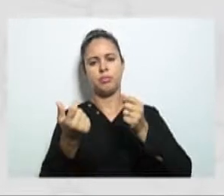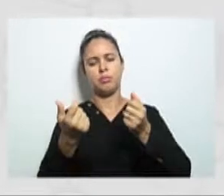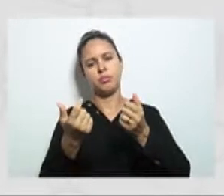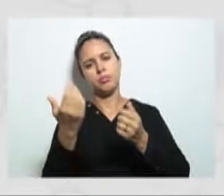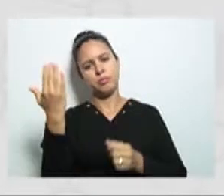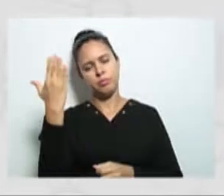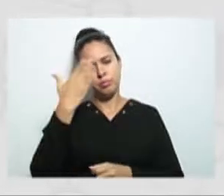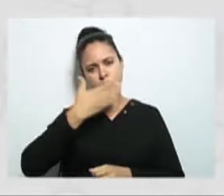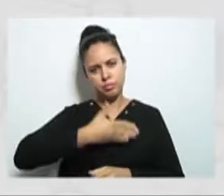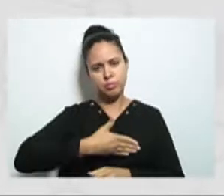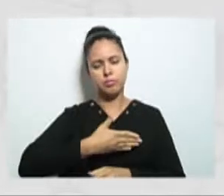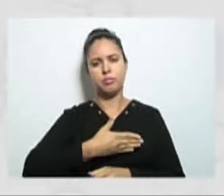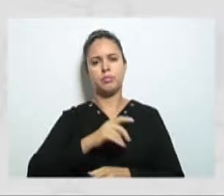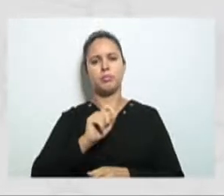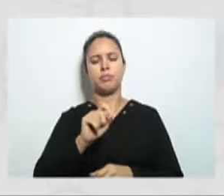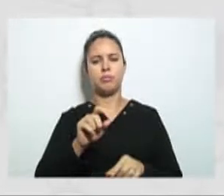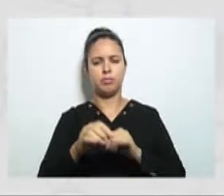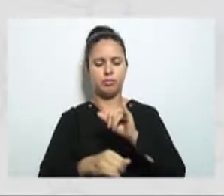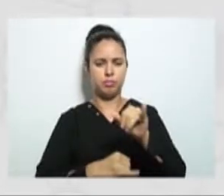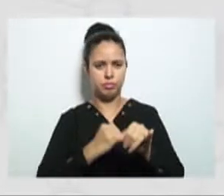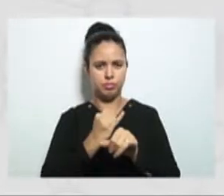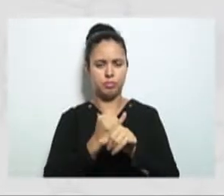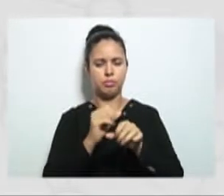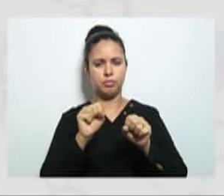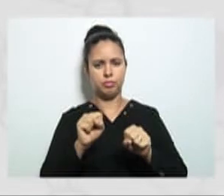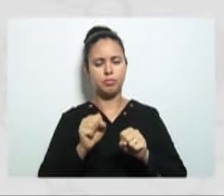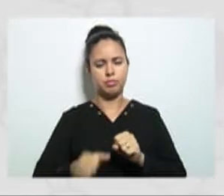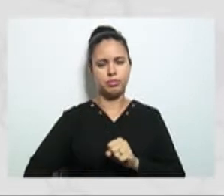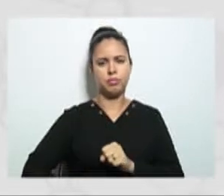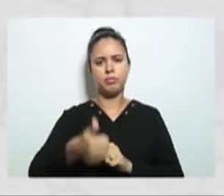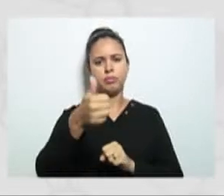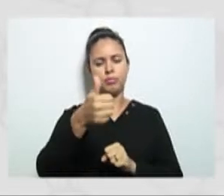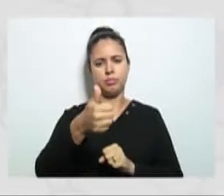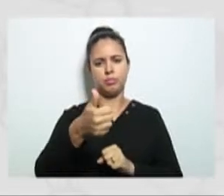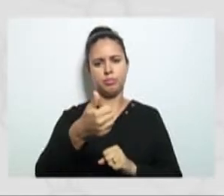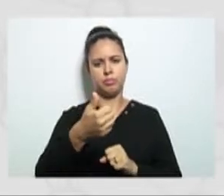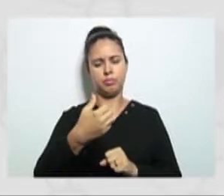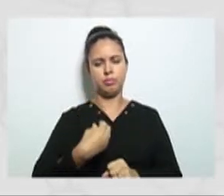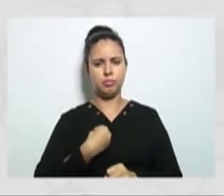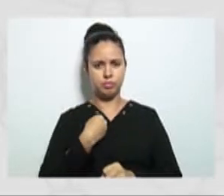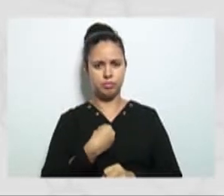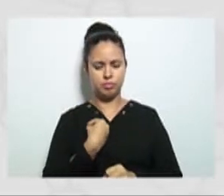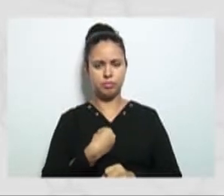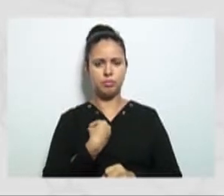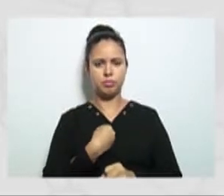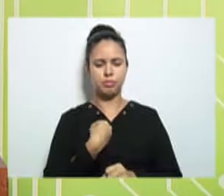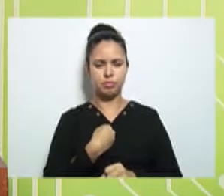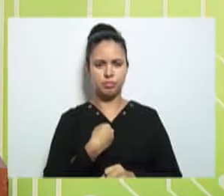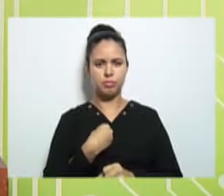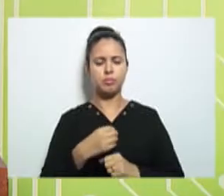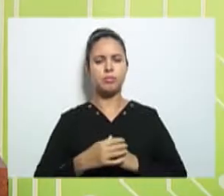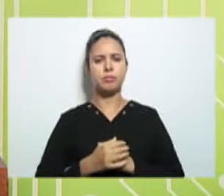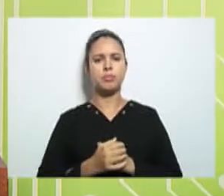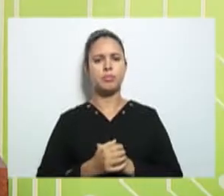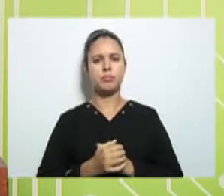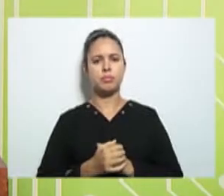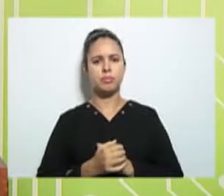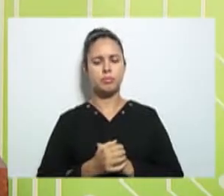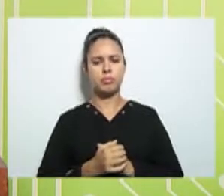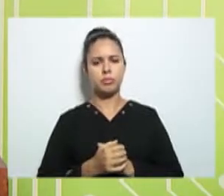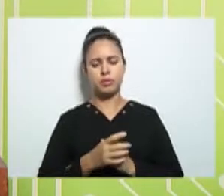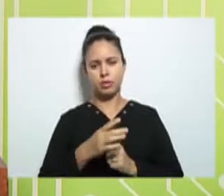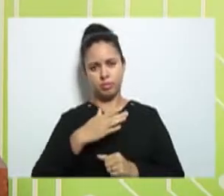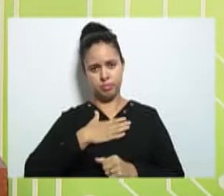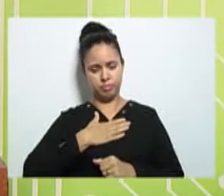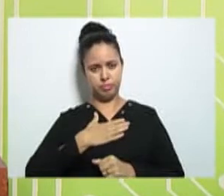o presencial, não é isso, gente? Olha, eu tenho prova da educação à distância na minha família, não é isso? Tem pessoas